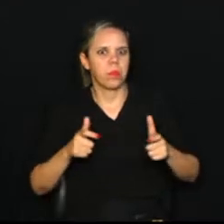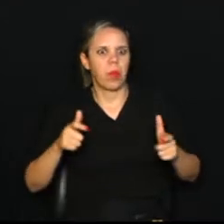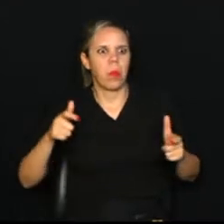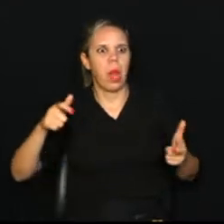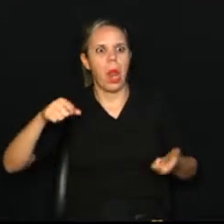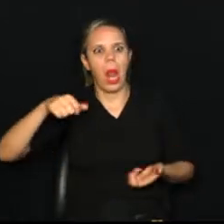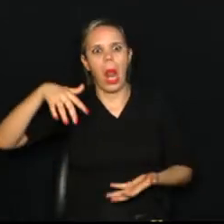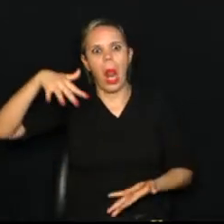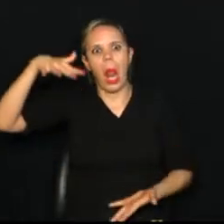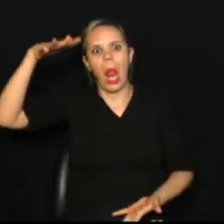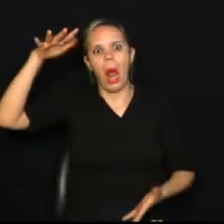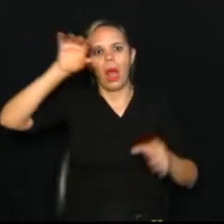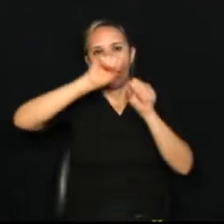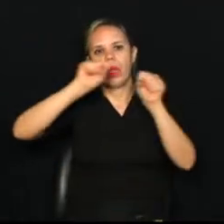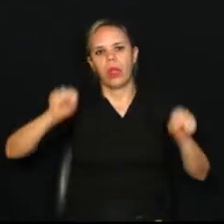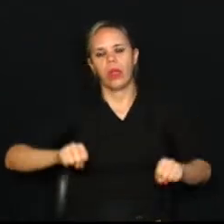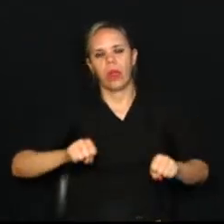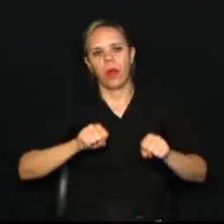esse sistema